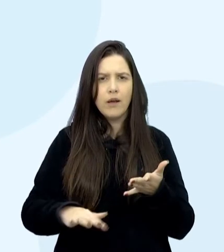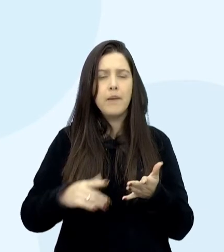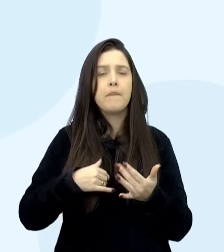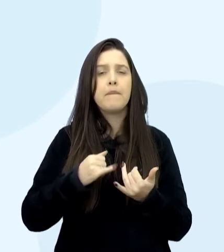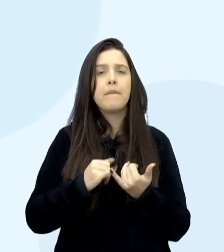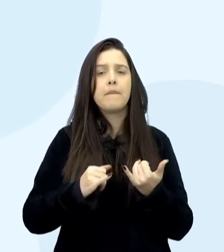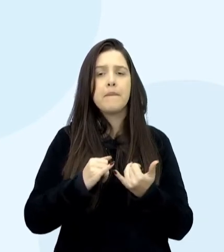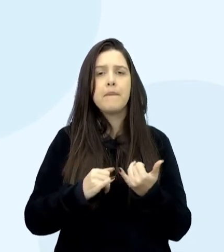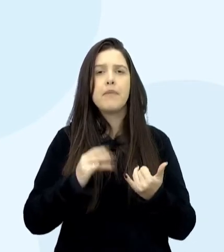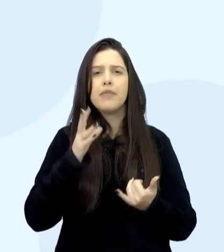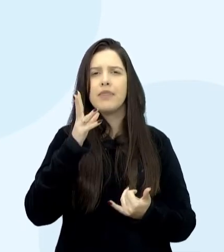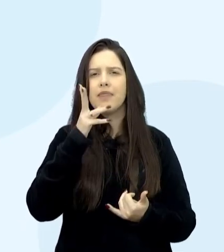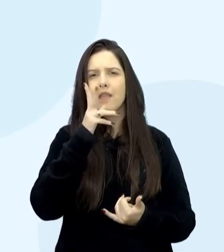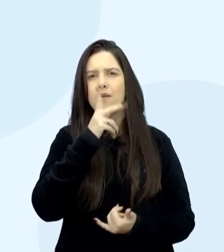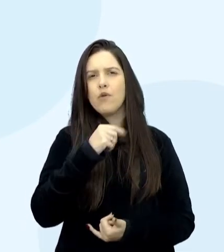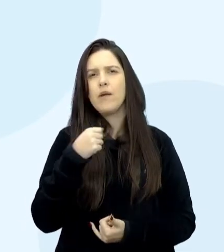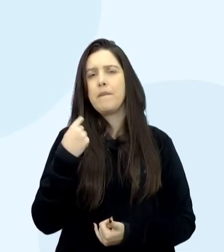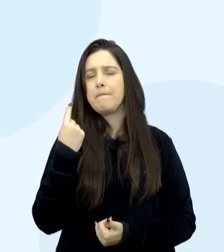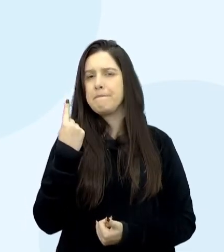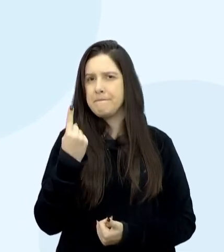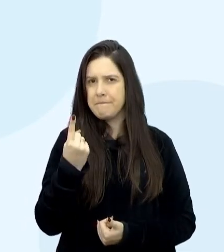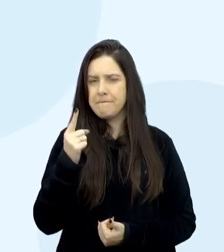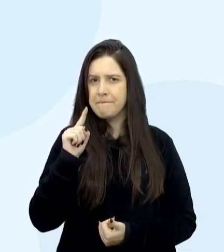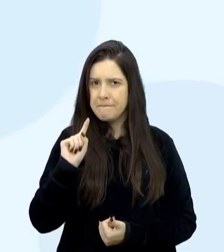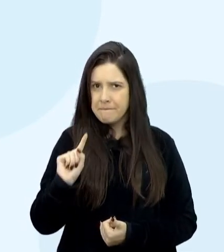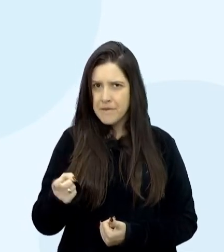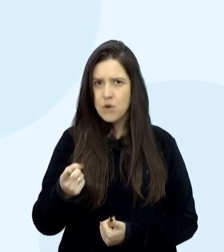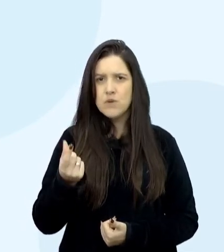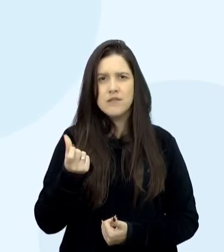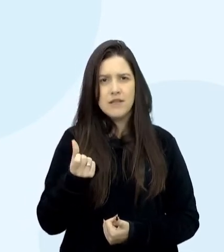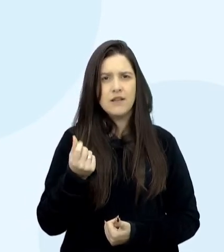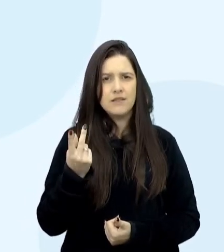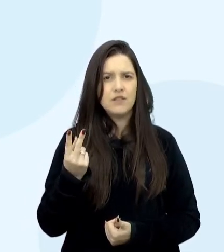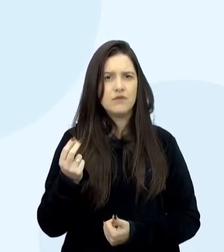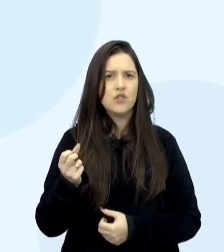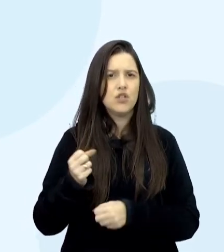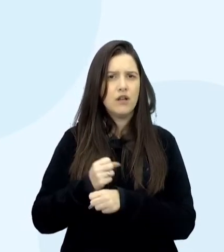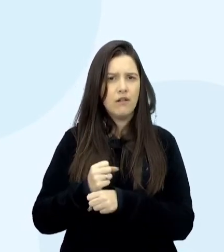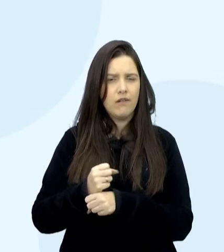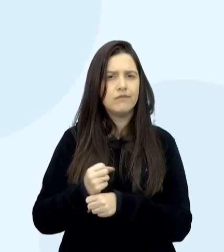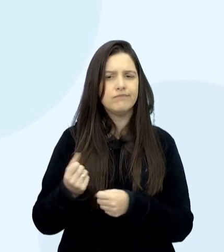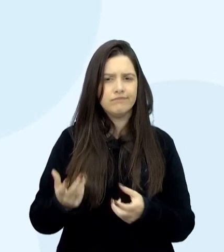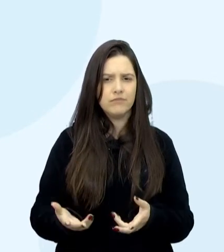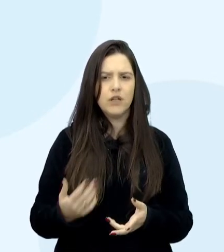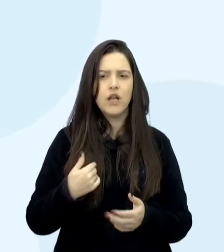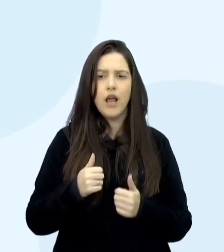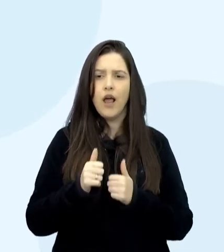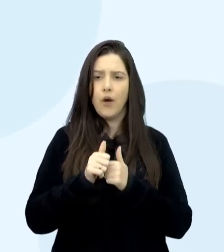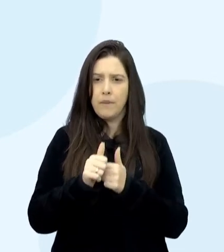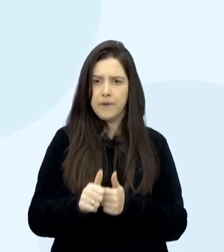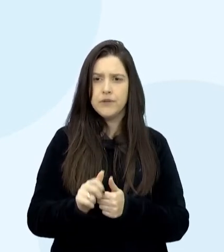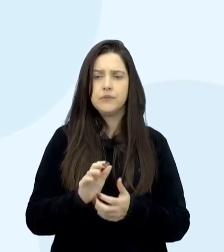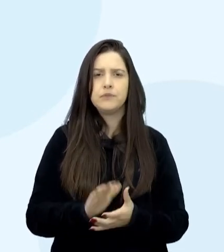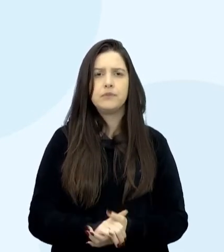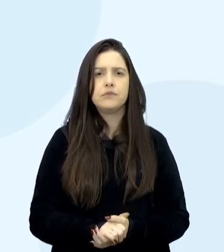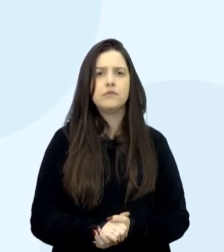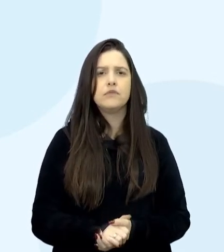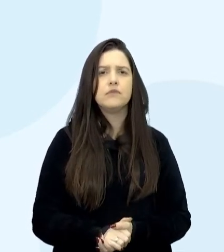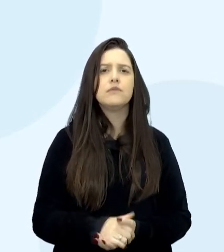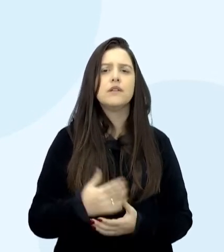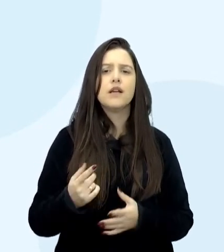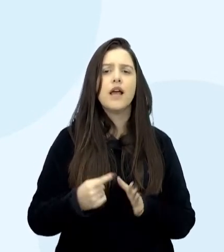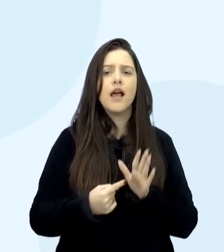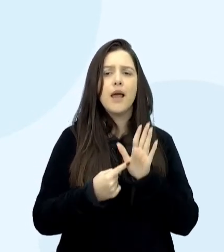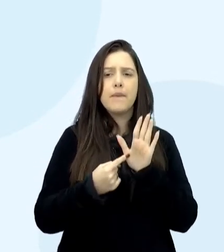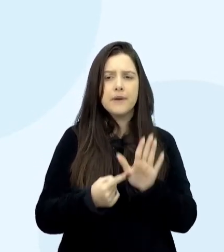metade, demora-se 1620 anos. Então, a humanidade nem acompanha isso, né? Então,